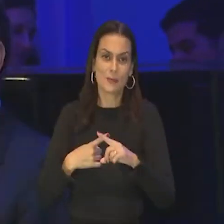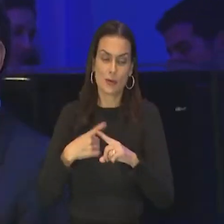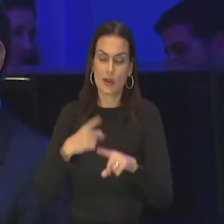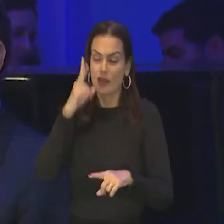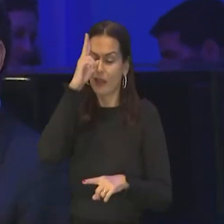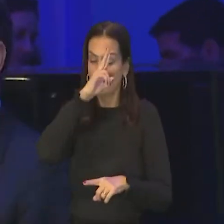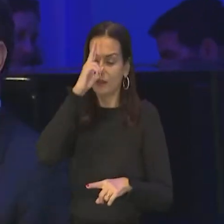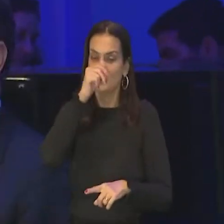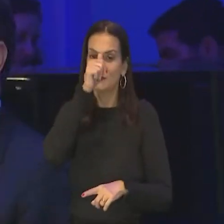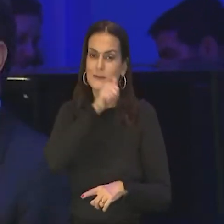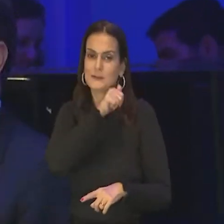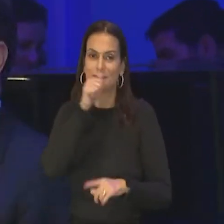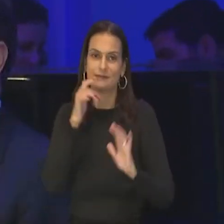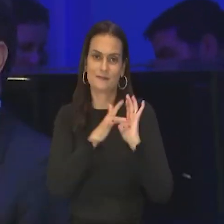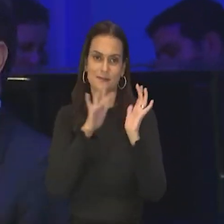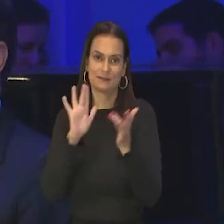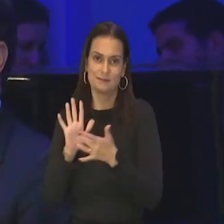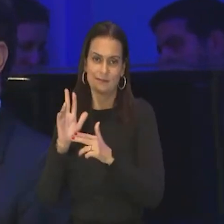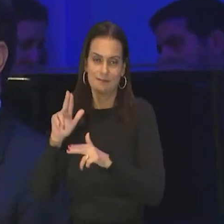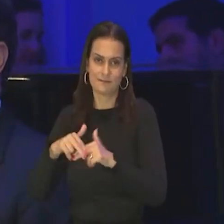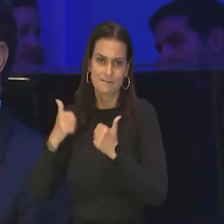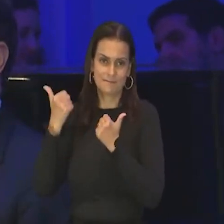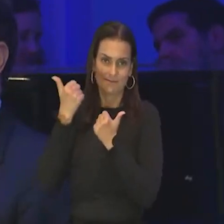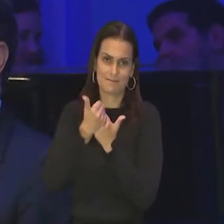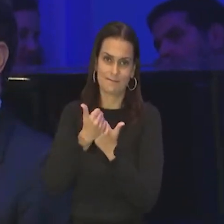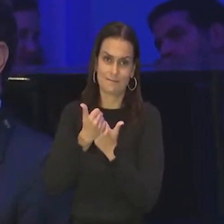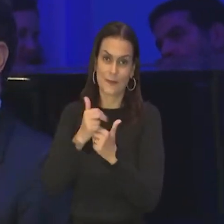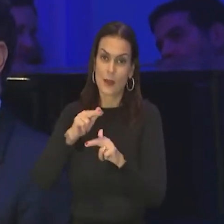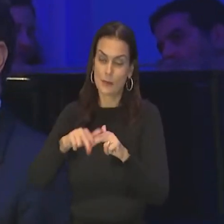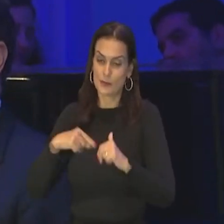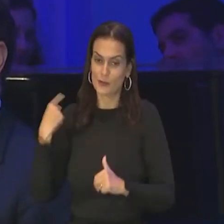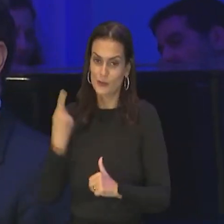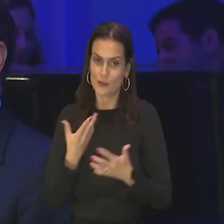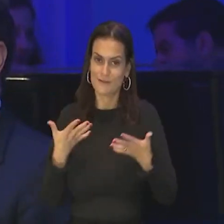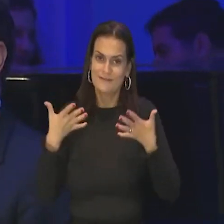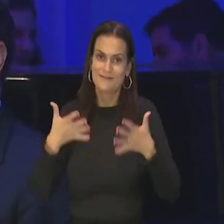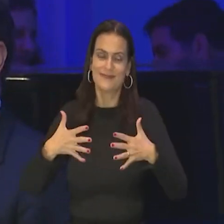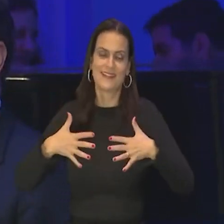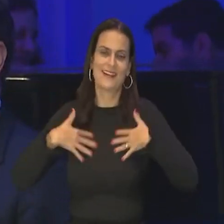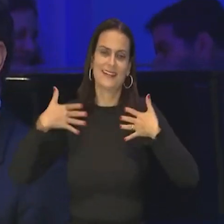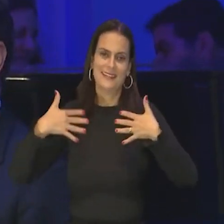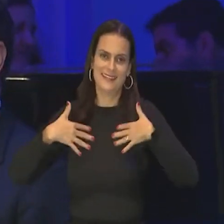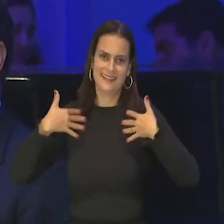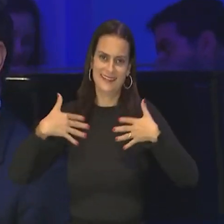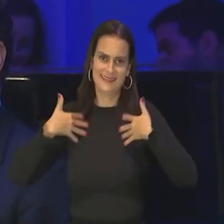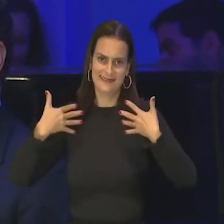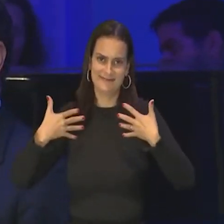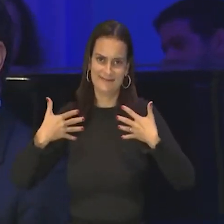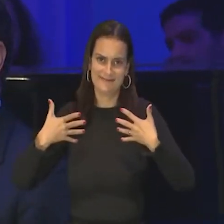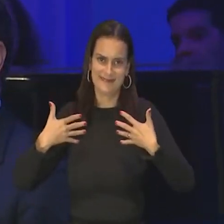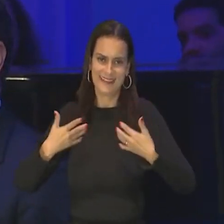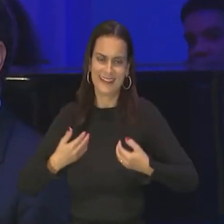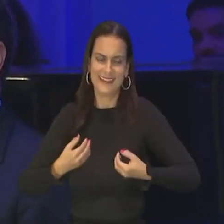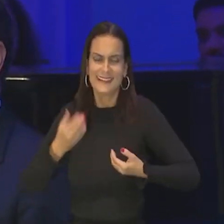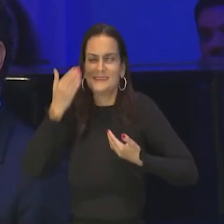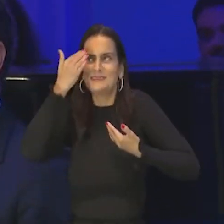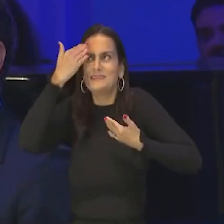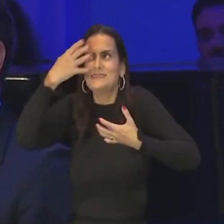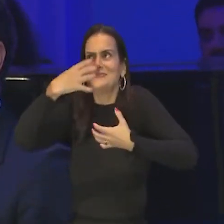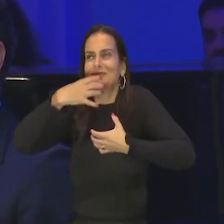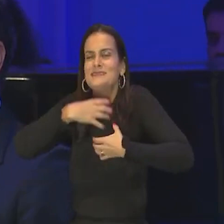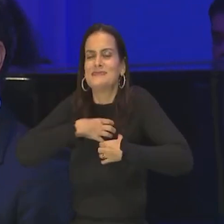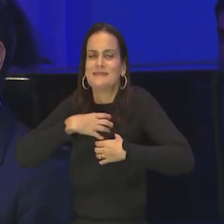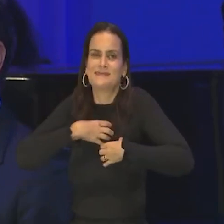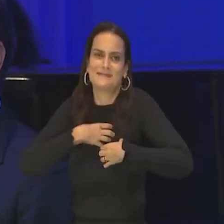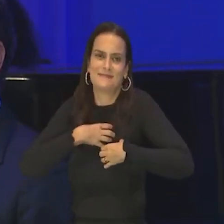fez por nós, e por isso nós participamos com alegria, com graça, deste